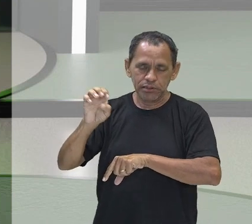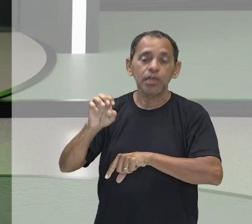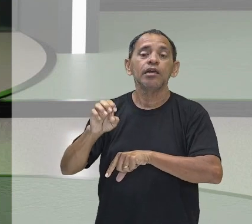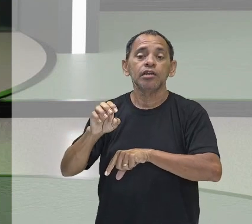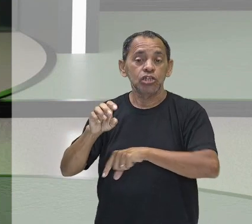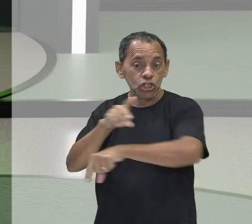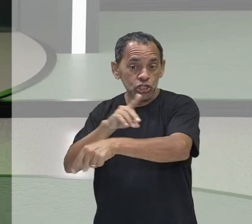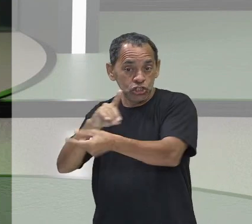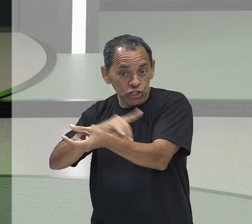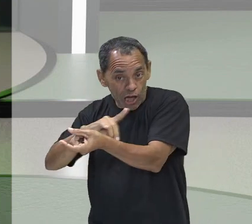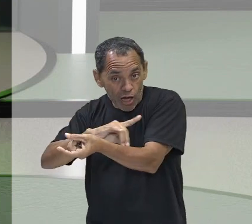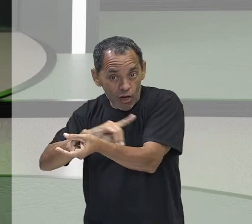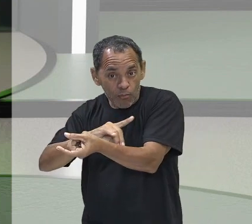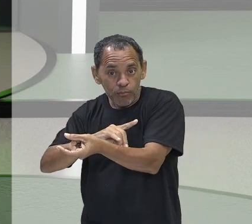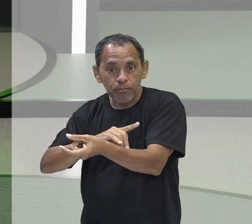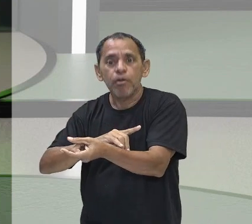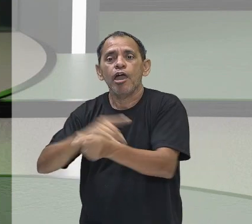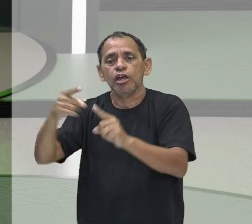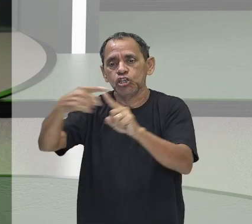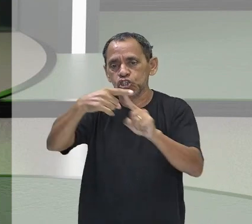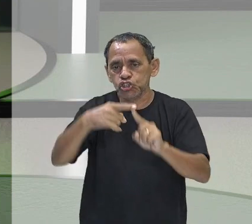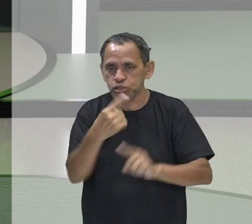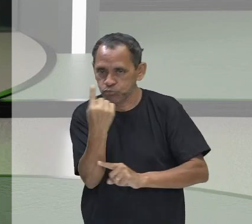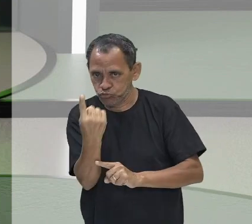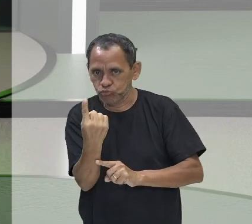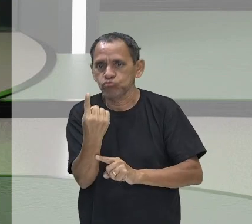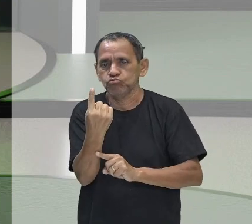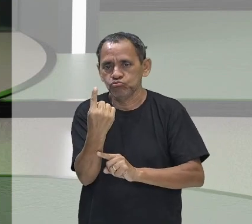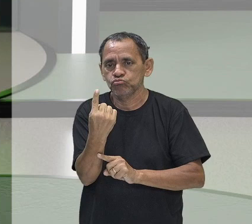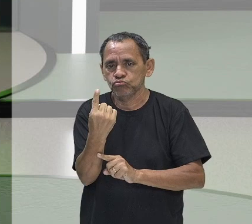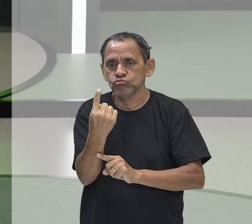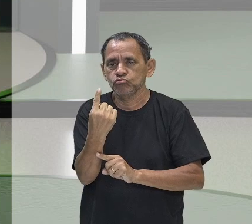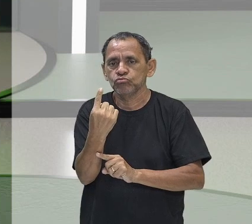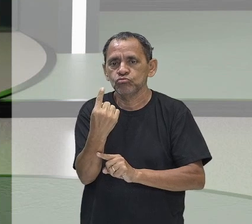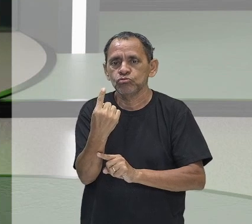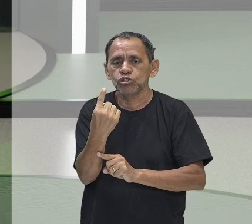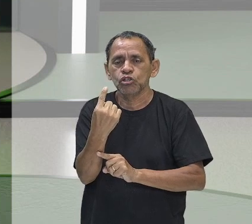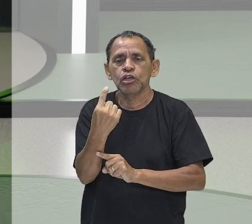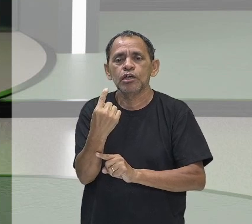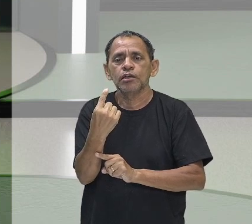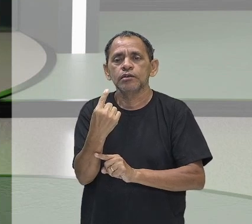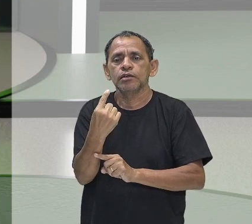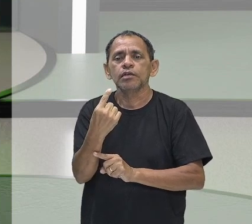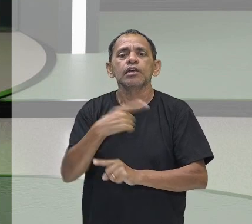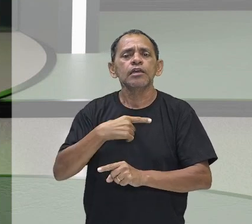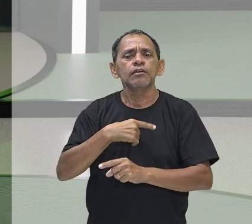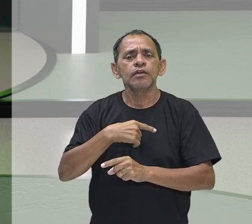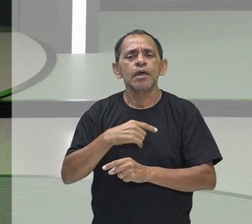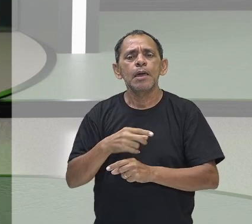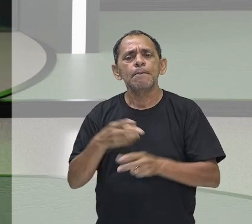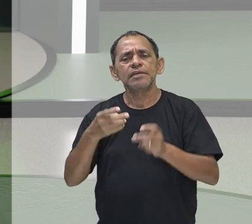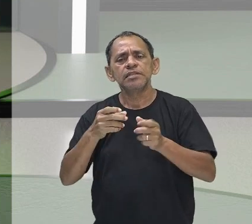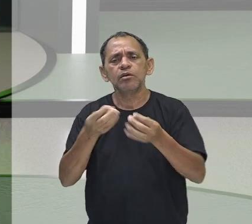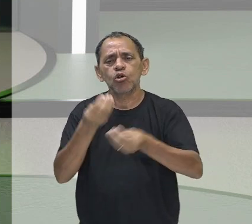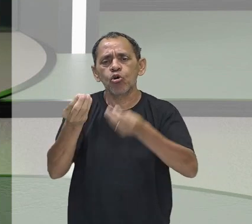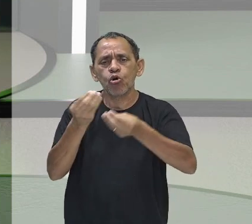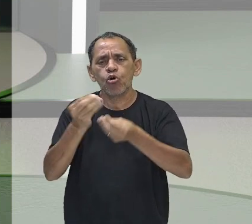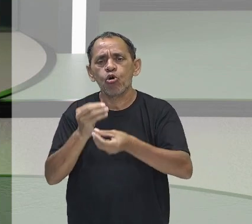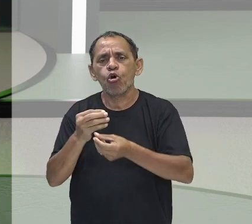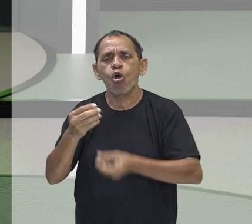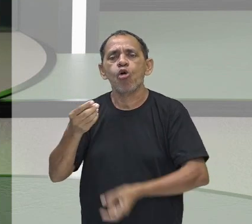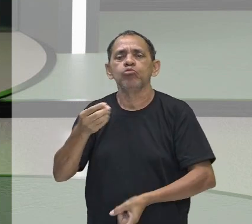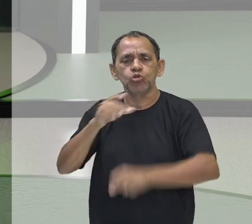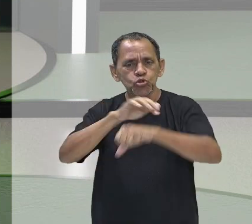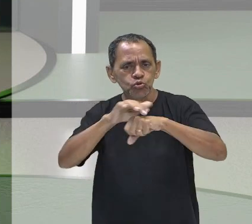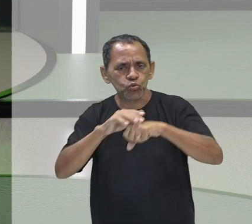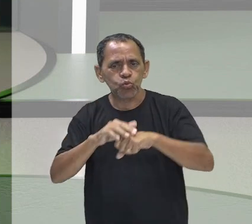ser tratados com terapia gênica, que visa modular a resposta do sistema imunológico.